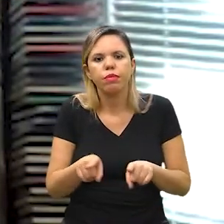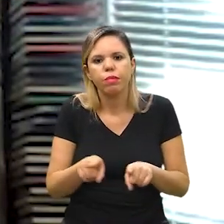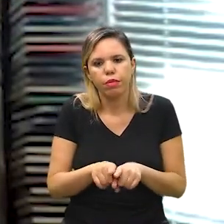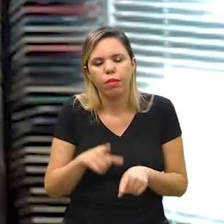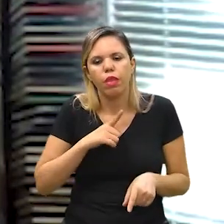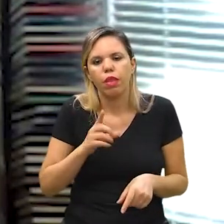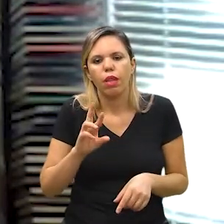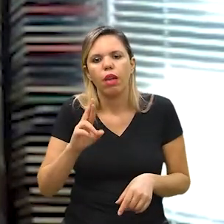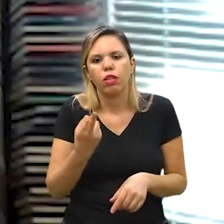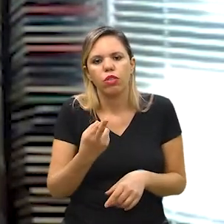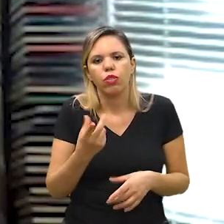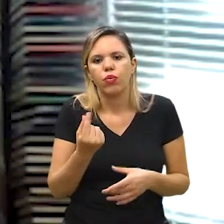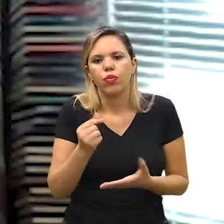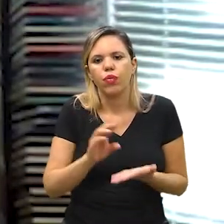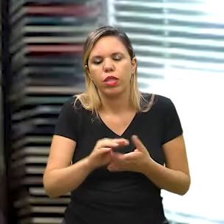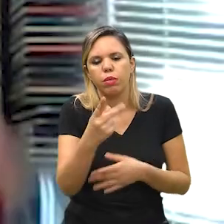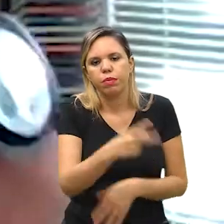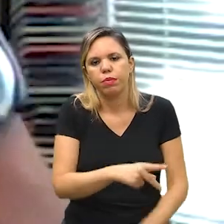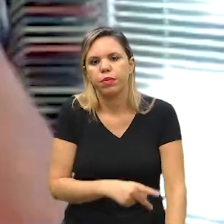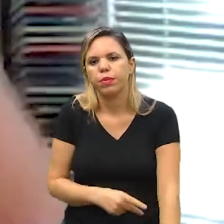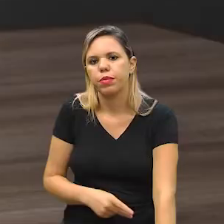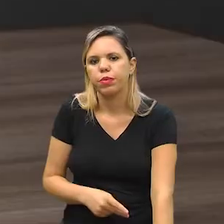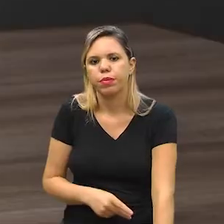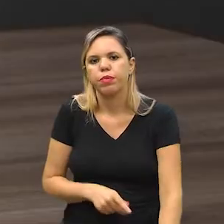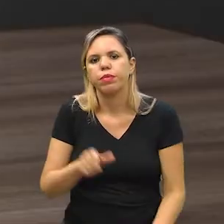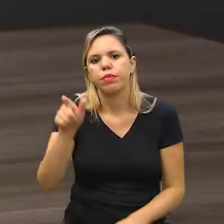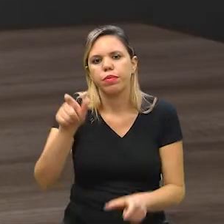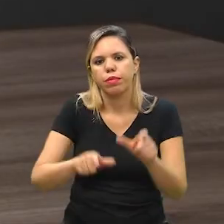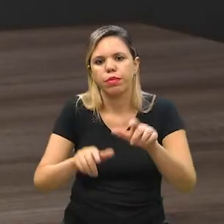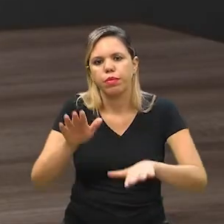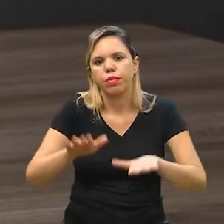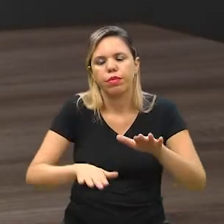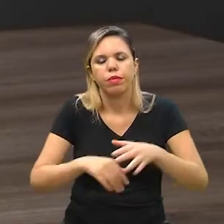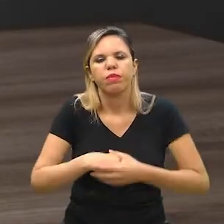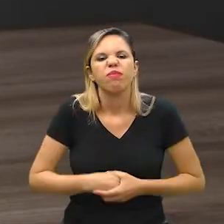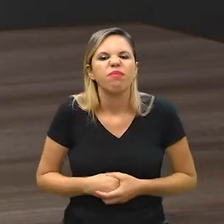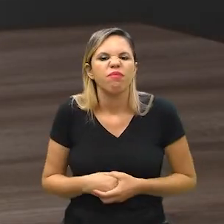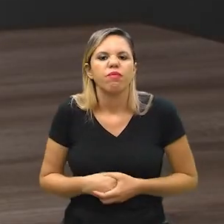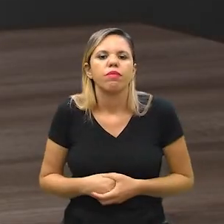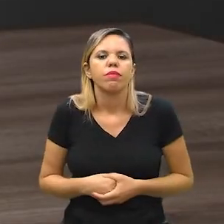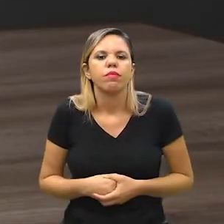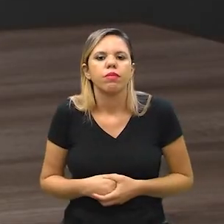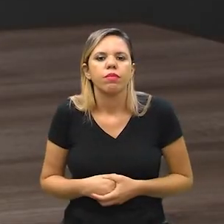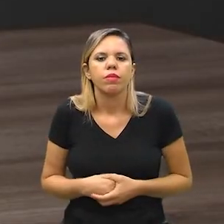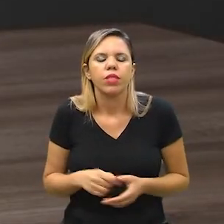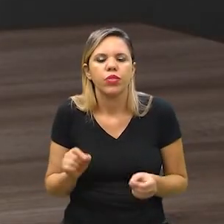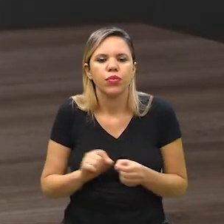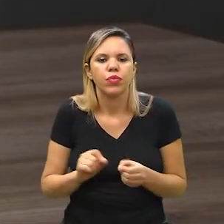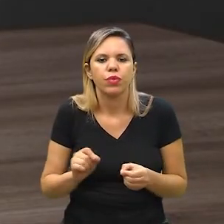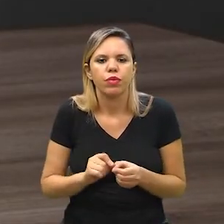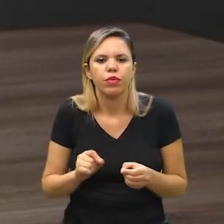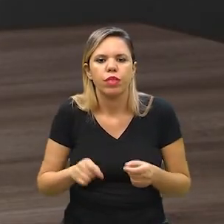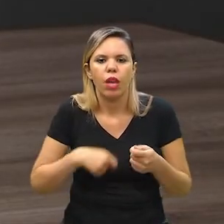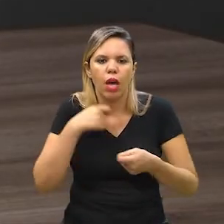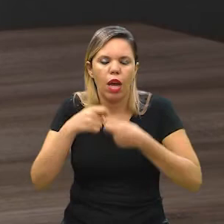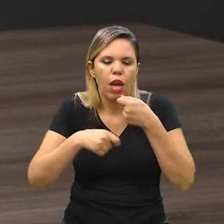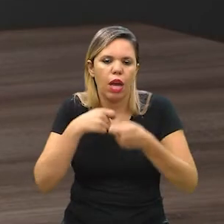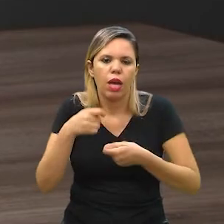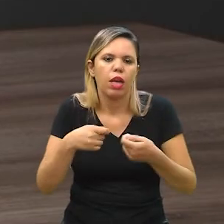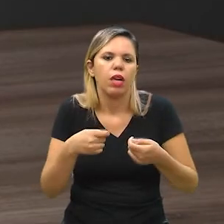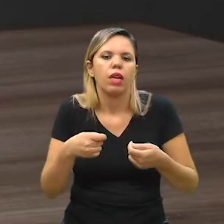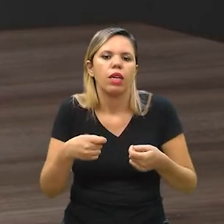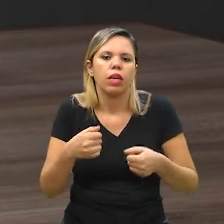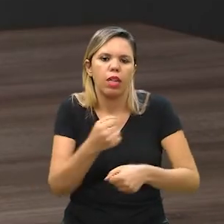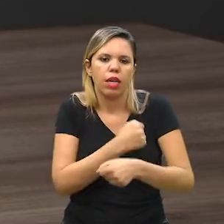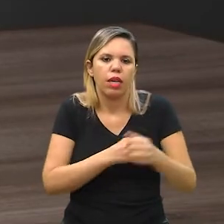que também traga retorno financeiro para eles. As pessoas muitas vezes acabam fazendo essa